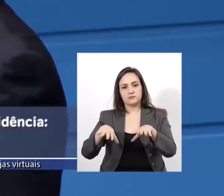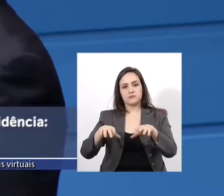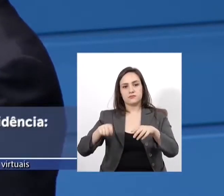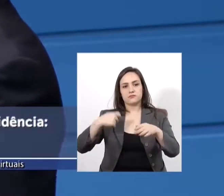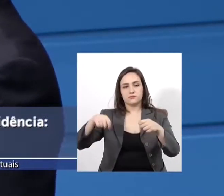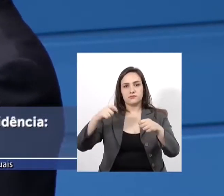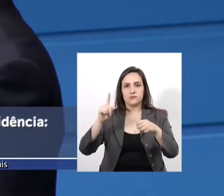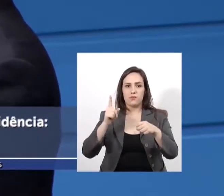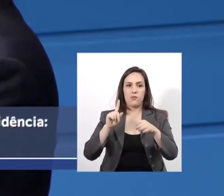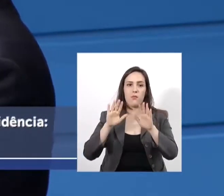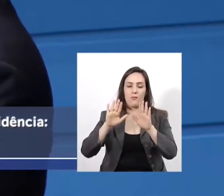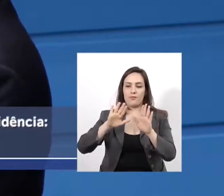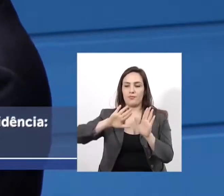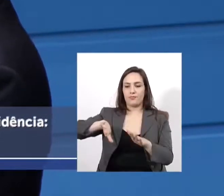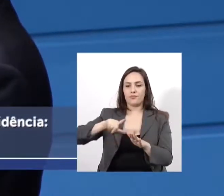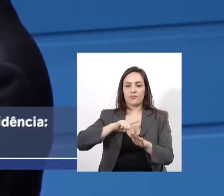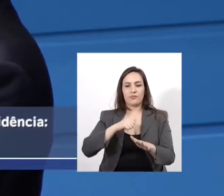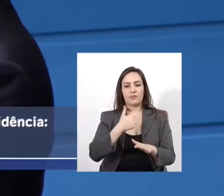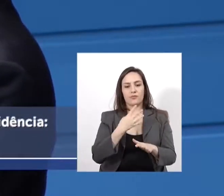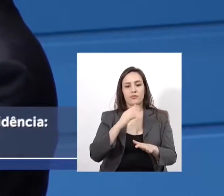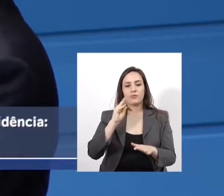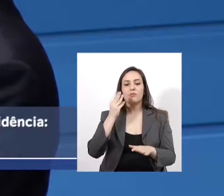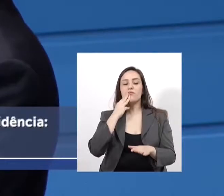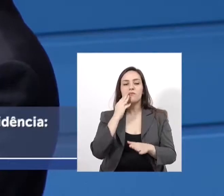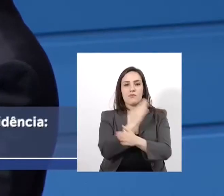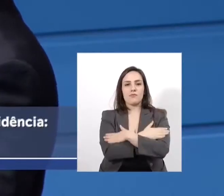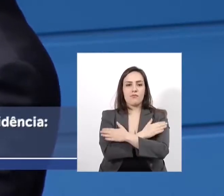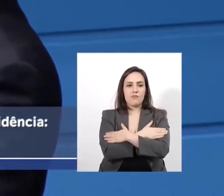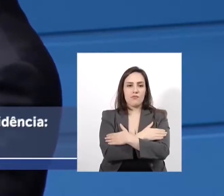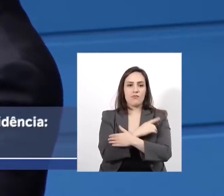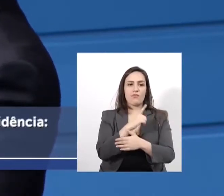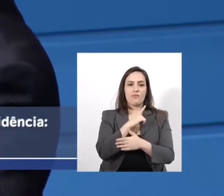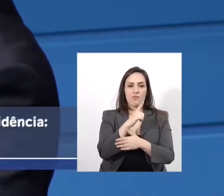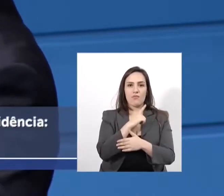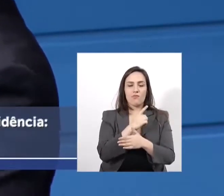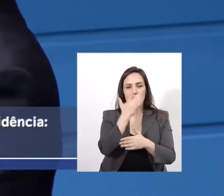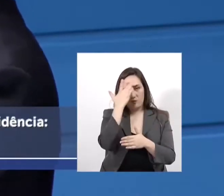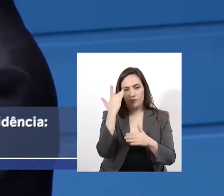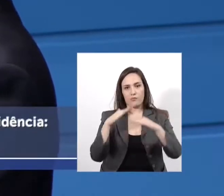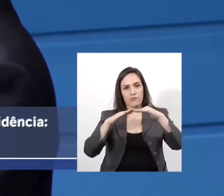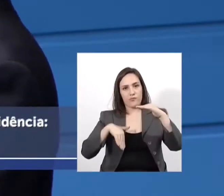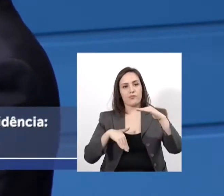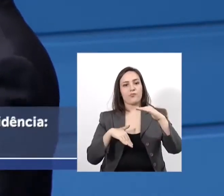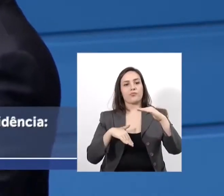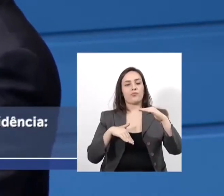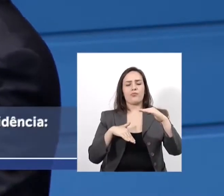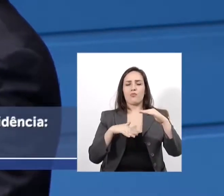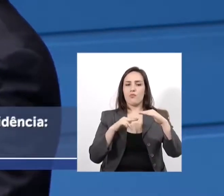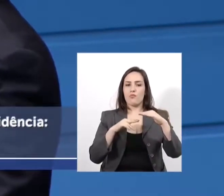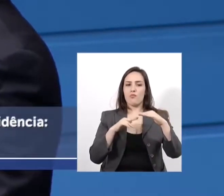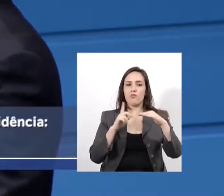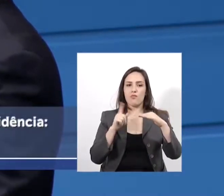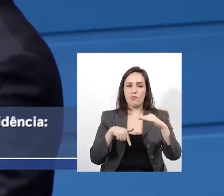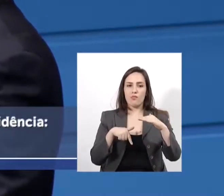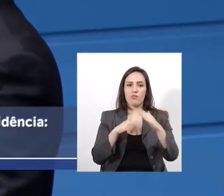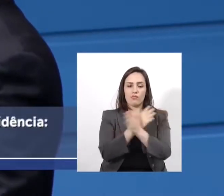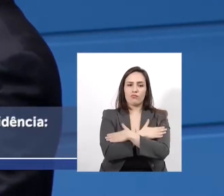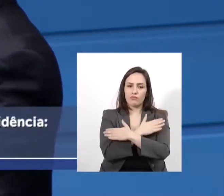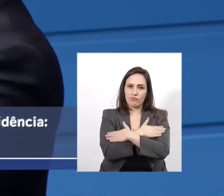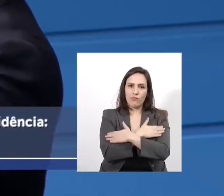temos 14 milhões de desempregados. Nós estamos debatendo a reforma da Previdência e não é neste